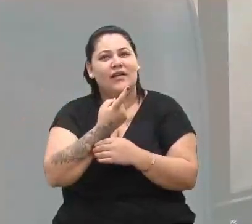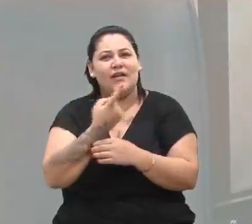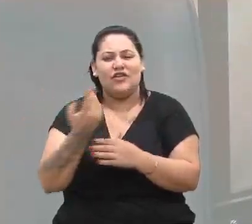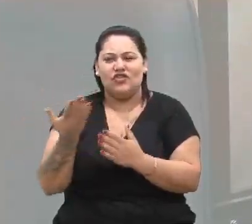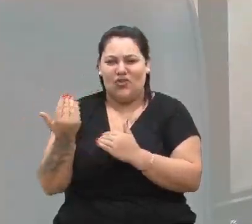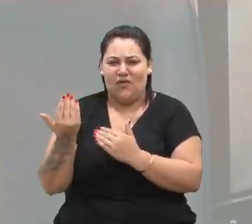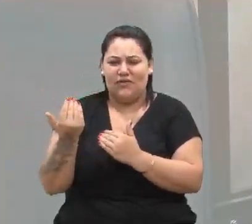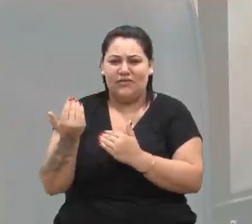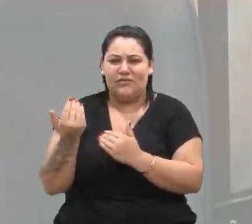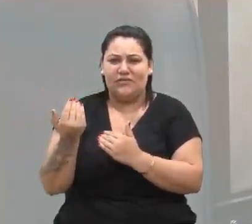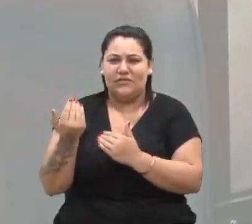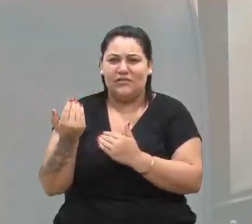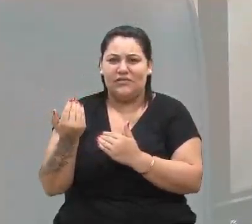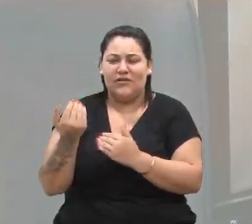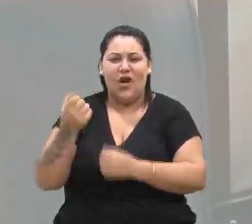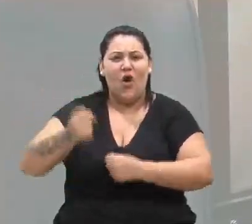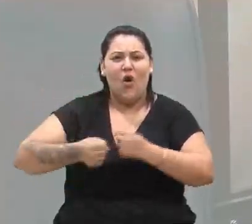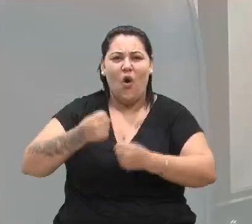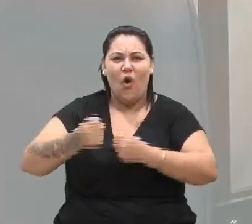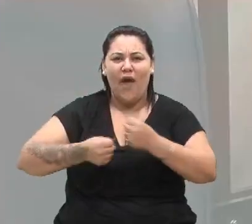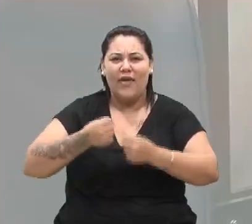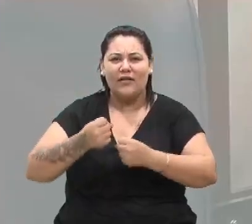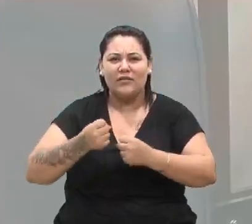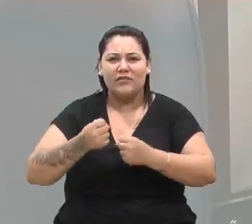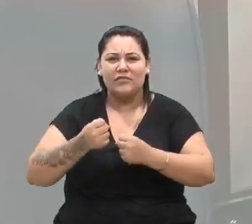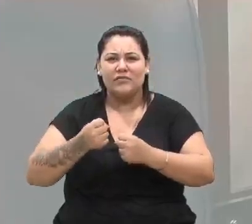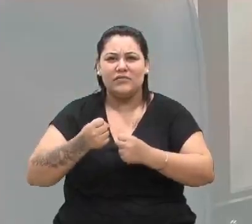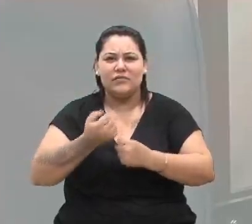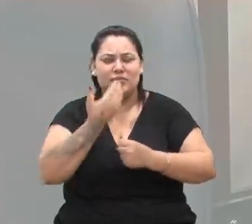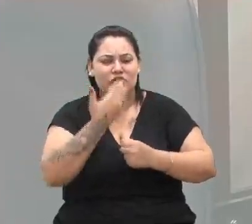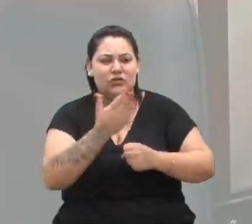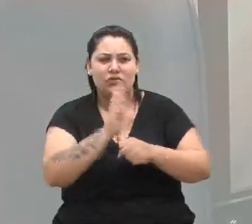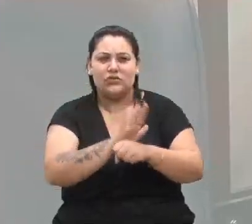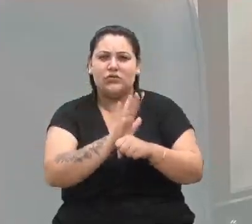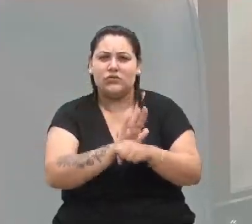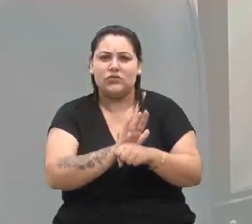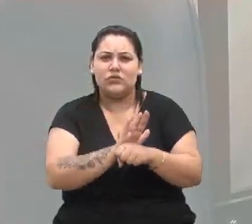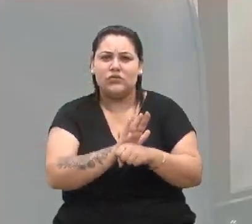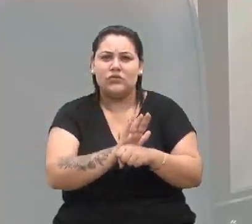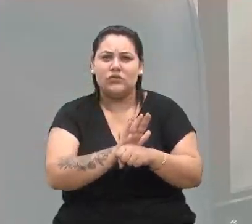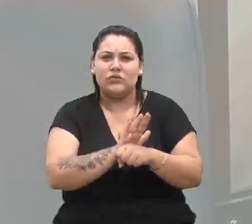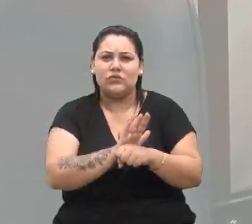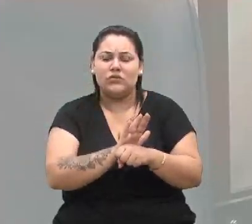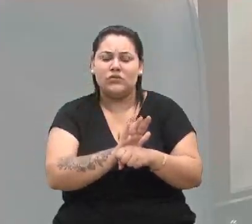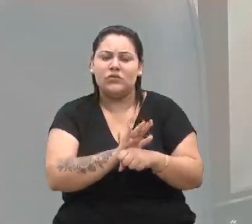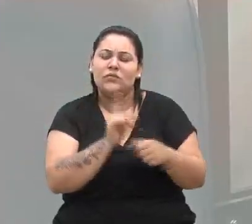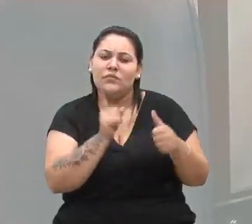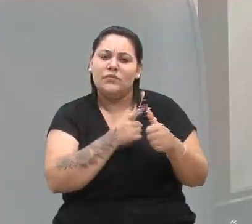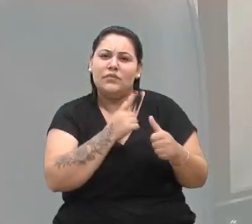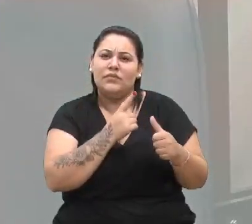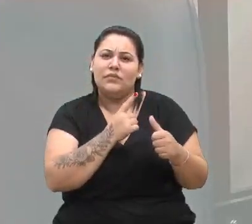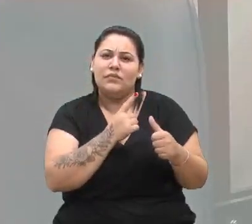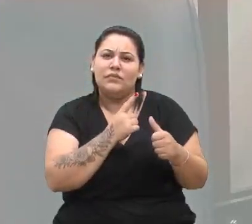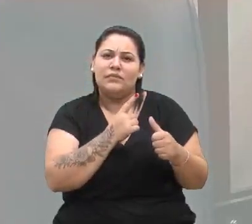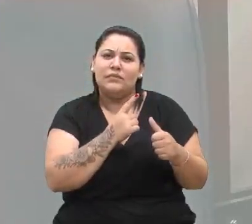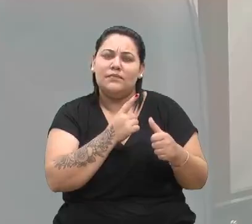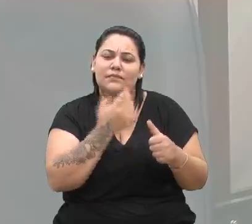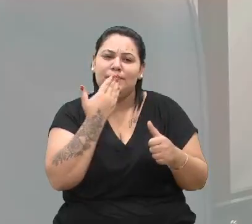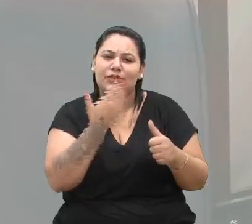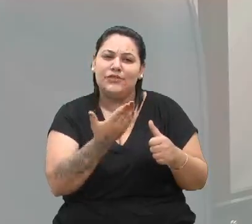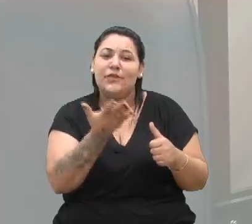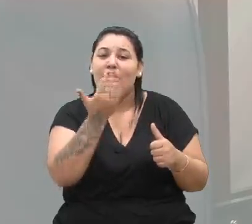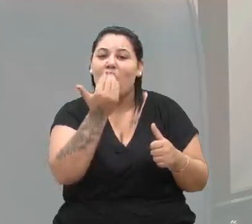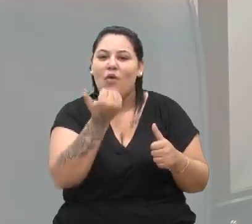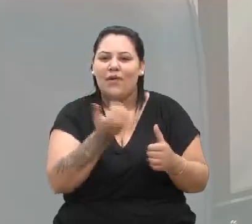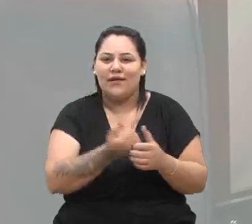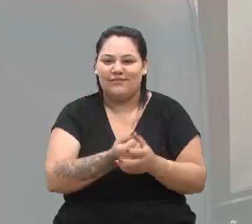jovens correndo para cá e para lá, pedindo ajuda para a primeira refeição do dia. E aí volta